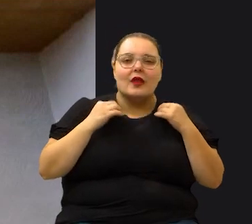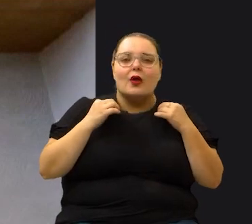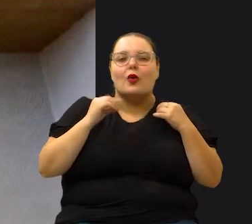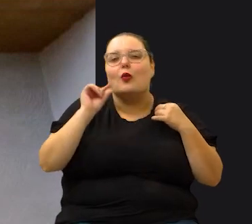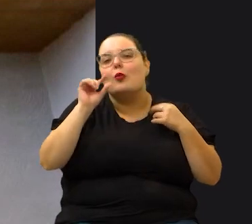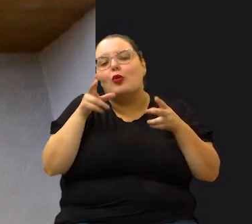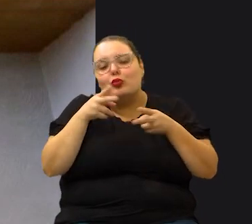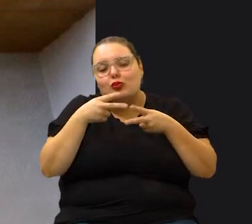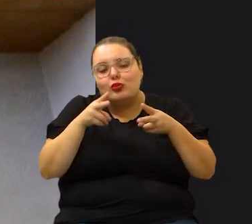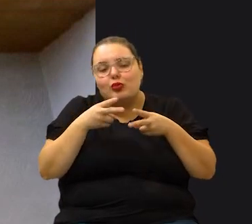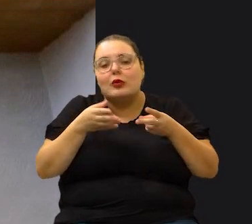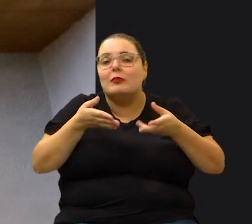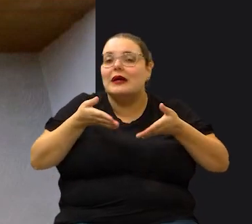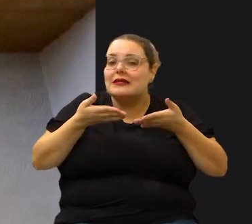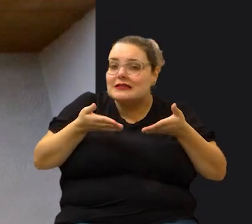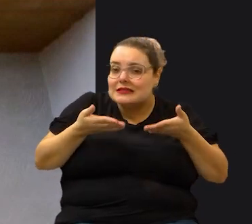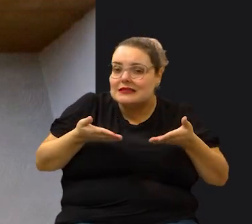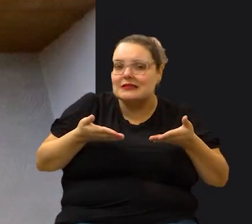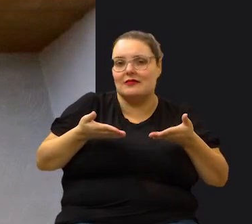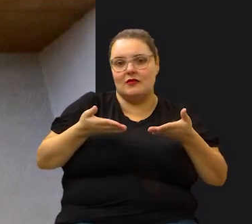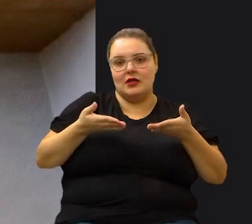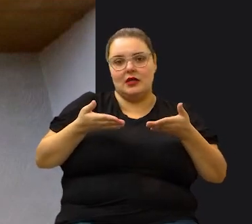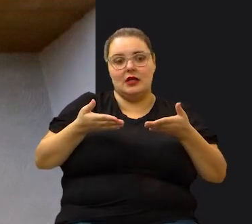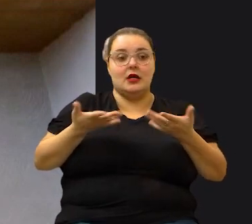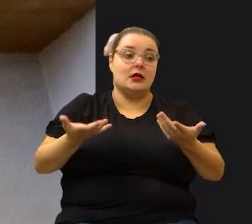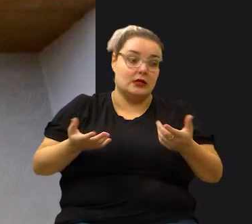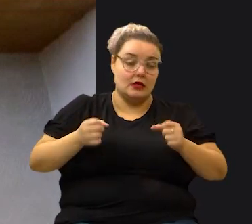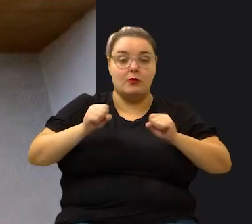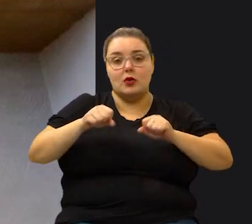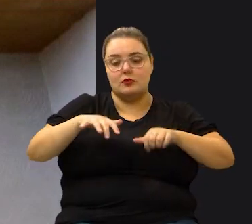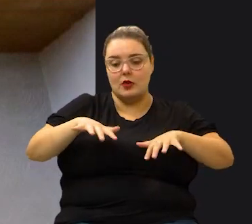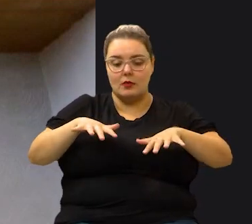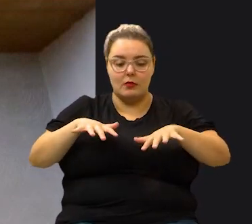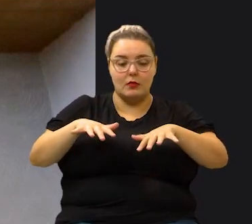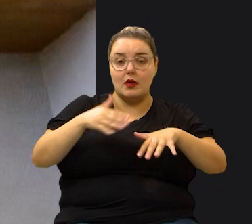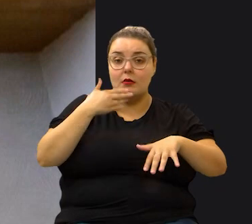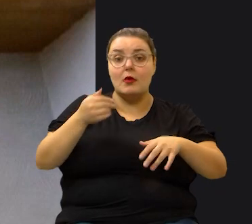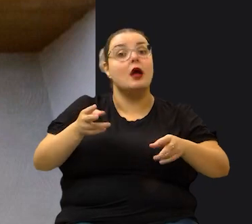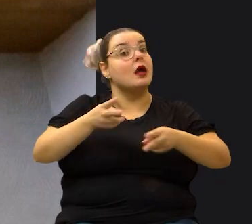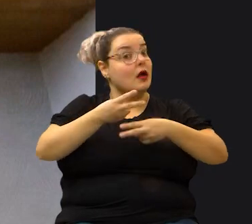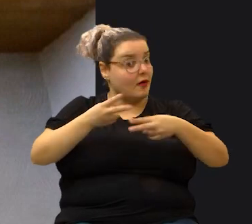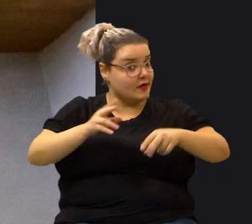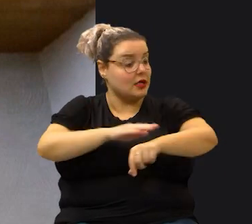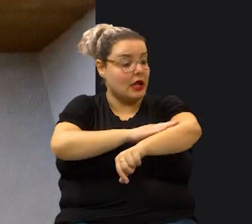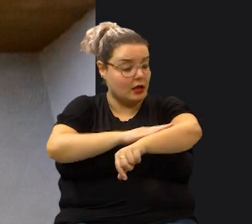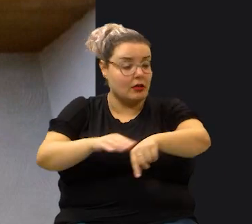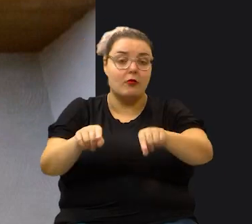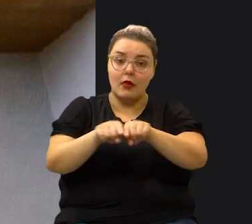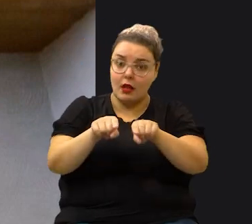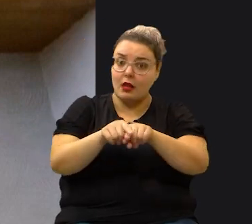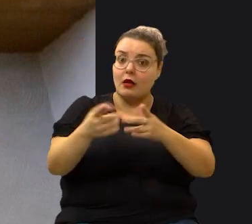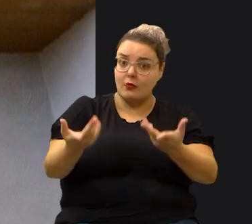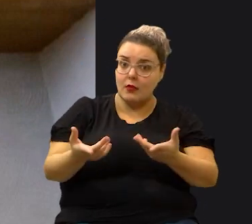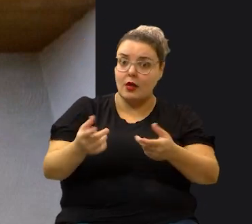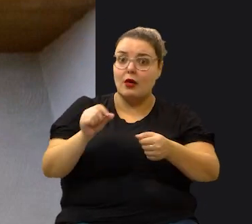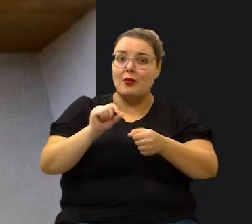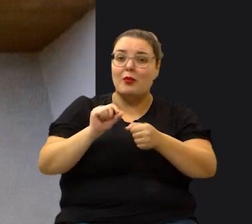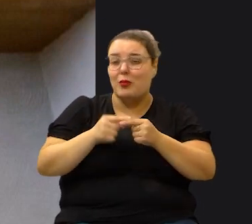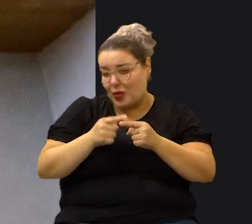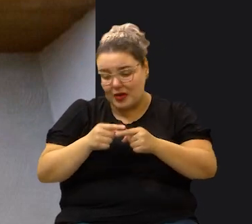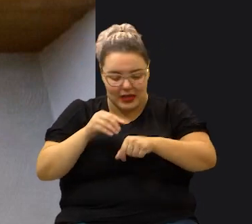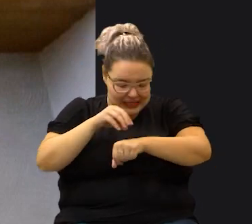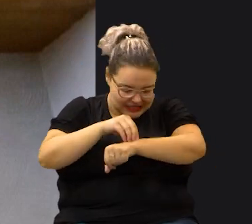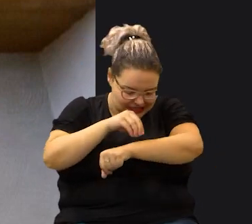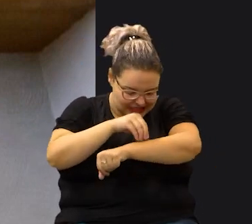que abafem muito o corpo, mas roupas mais leves, que permitam uma mobilidade mais adequada e até a ventilação da pele, porque essas